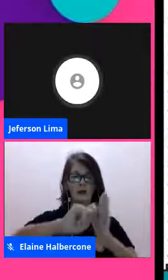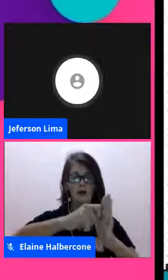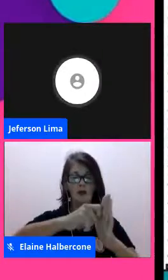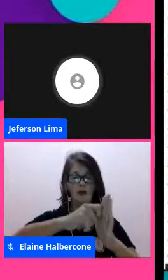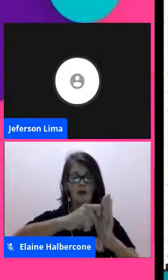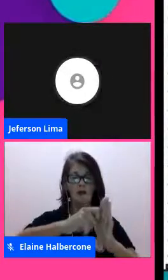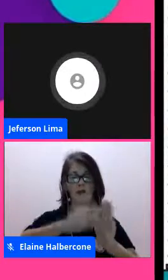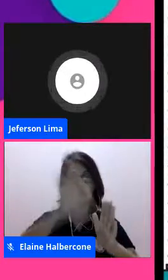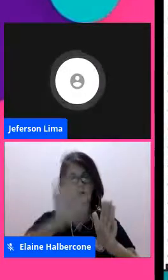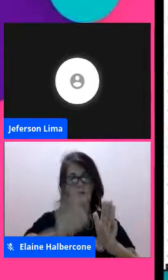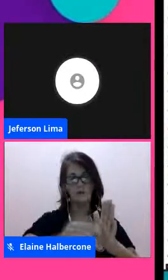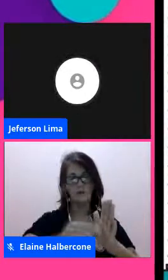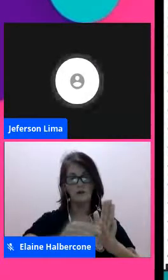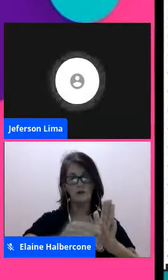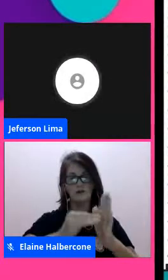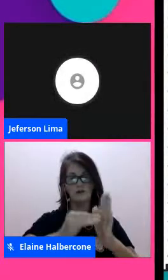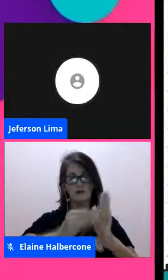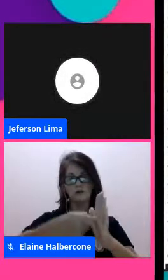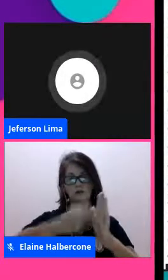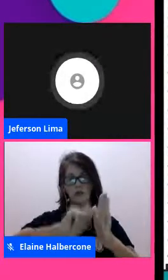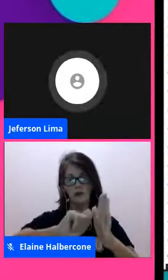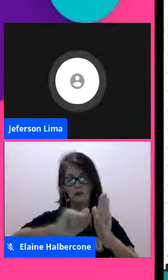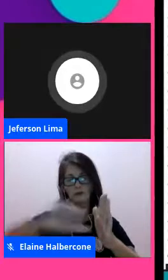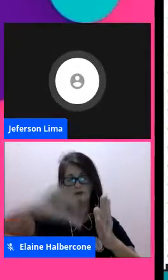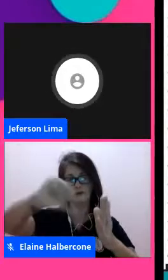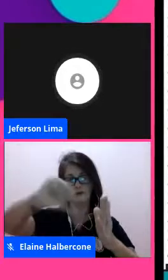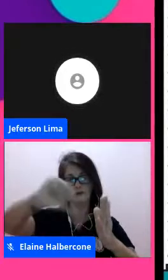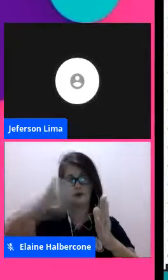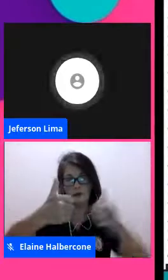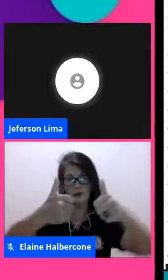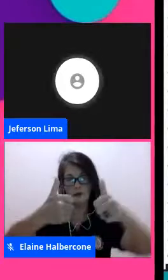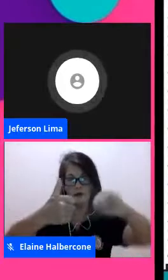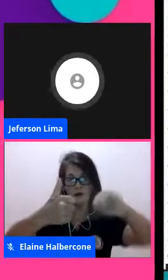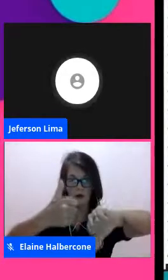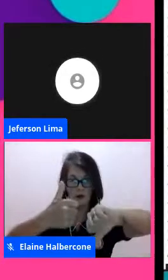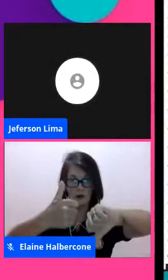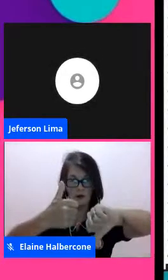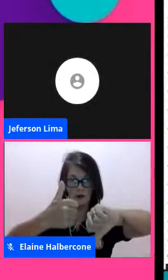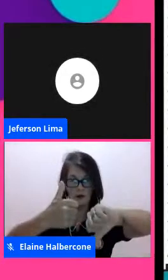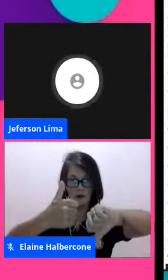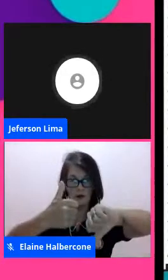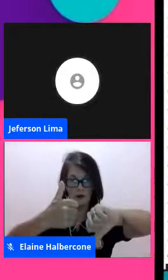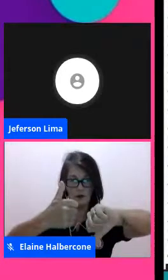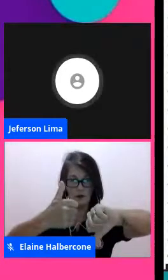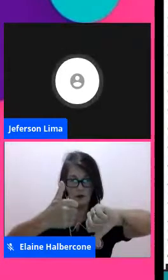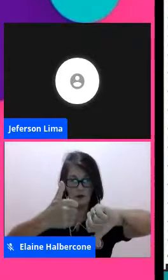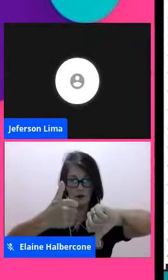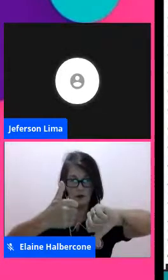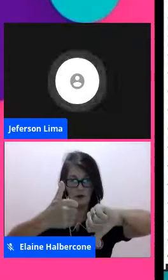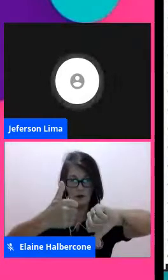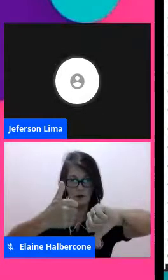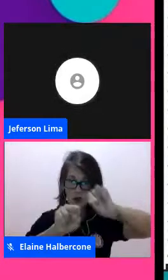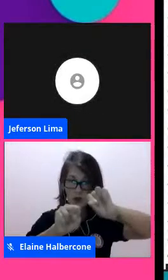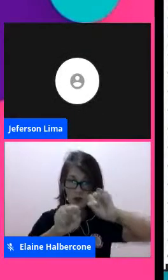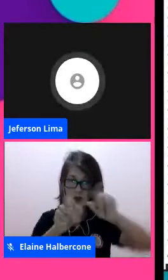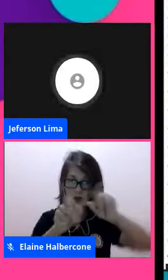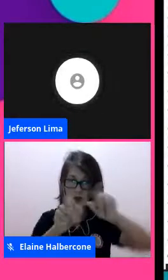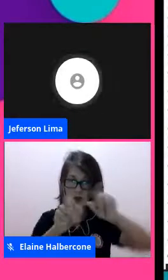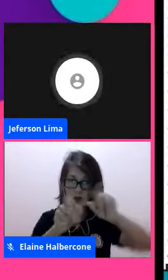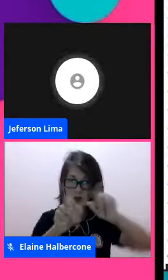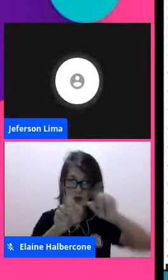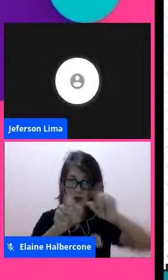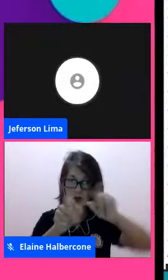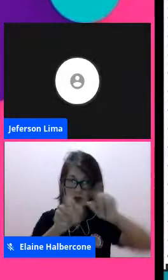E isso aqui é desligado. Prontinho? Certo. Aquele espaço lá, né? A gente escolhe nossa placa. A gente passa aqui das placas oficiais.